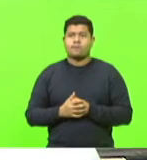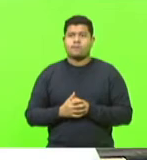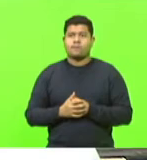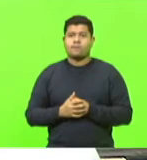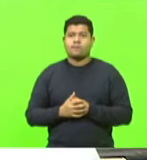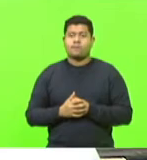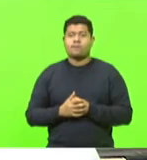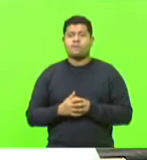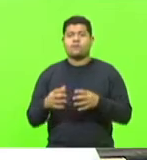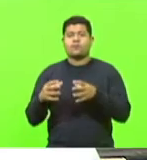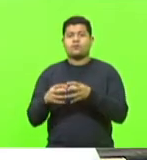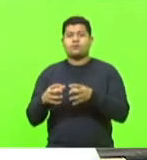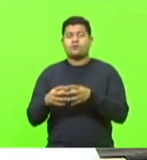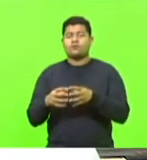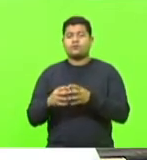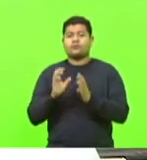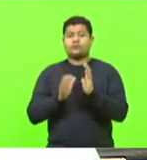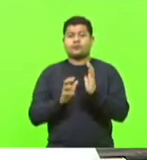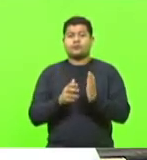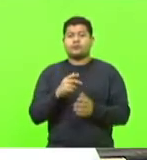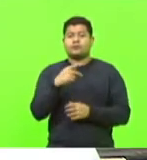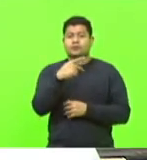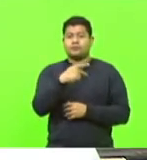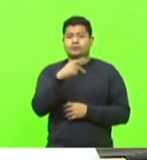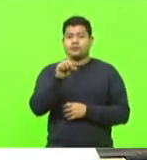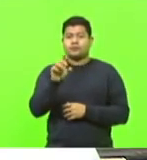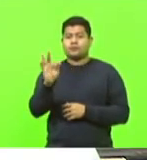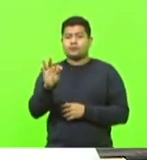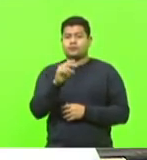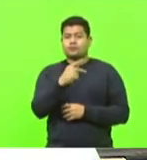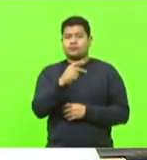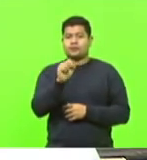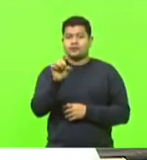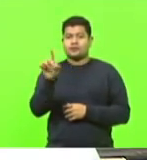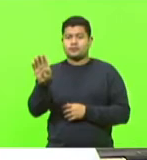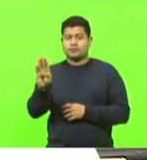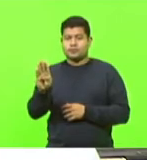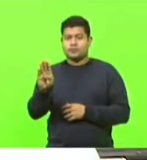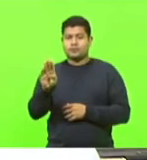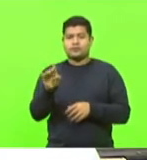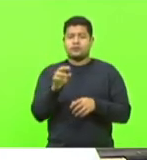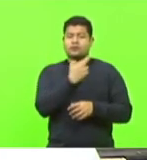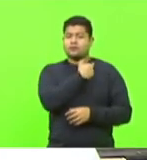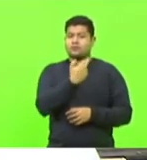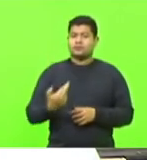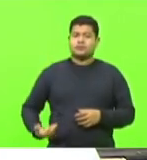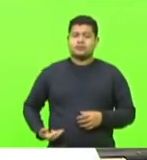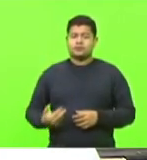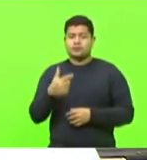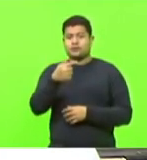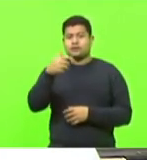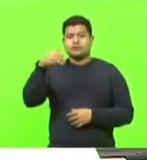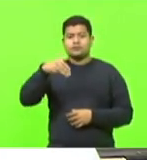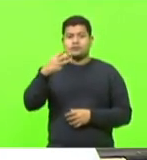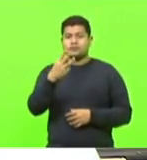Bloco PDT-PSDB e Republicanos, por 7 minutos e 30 segundos.